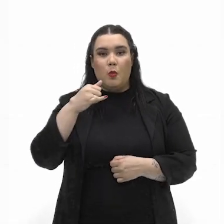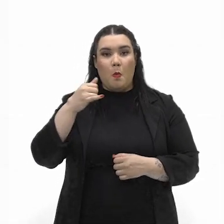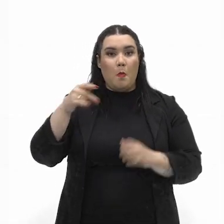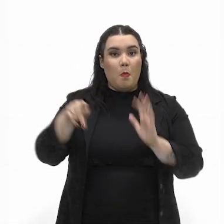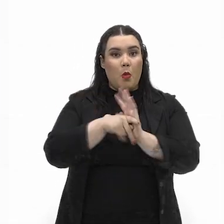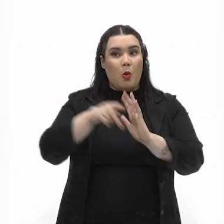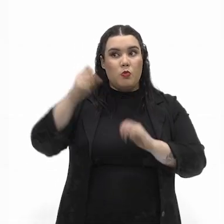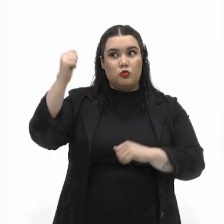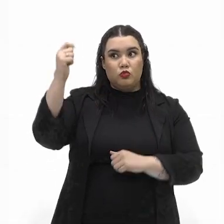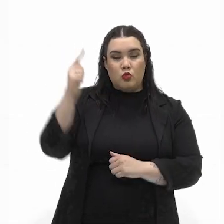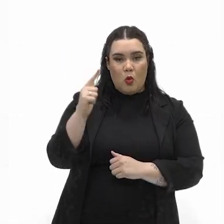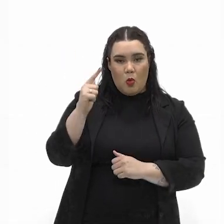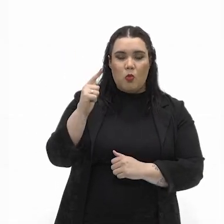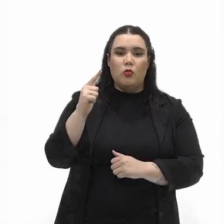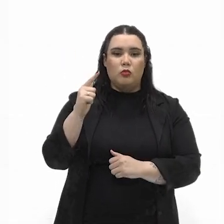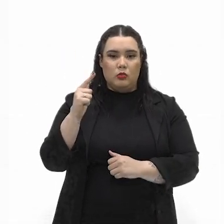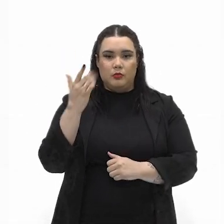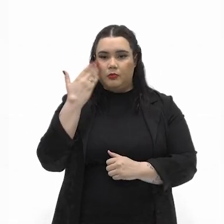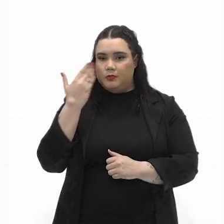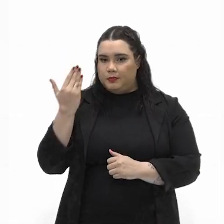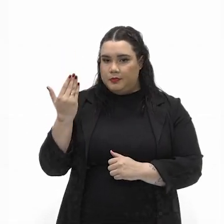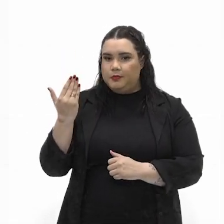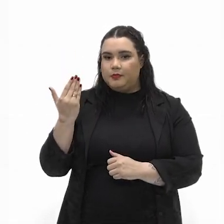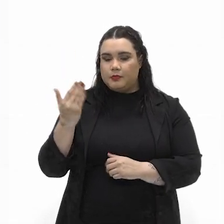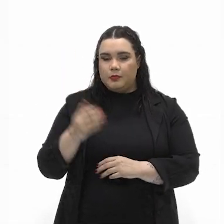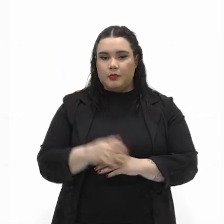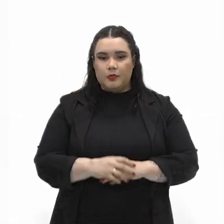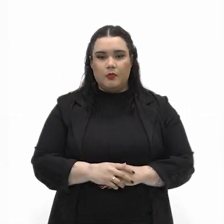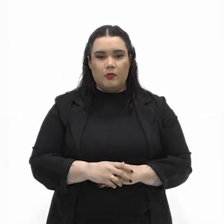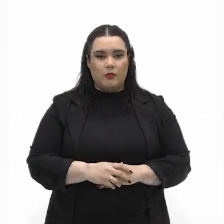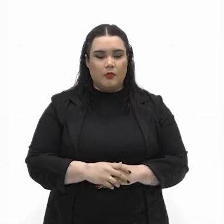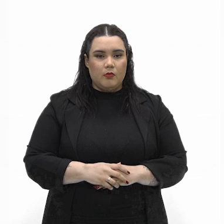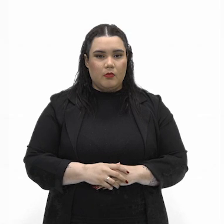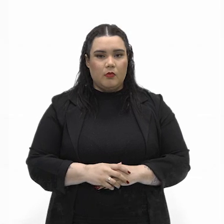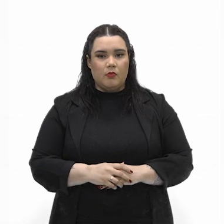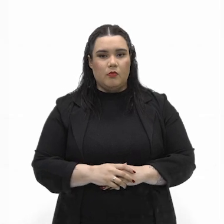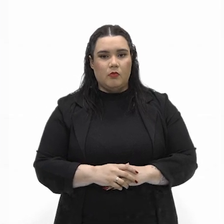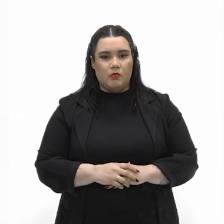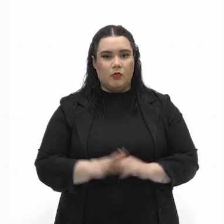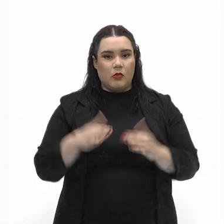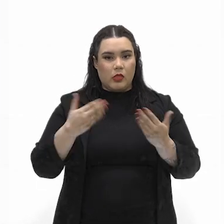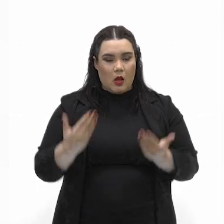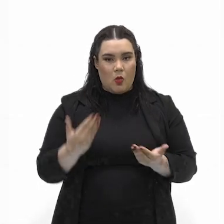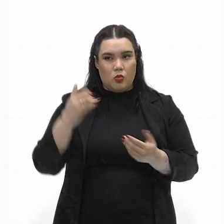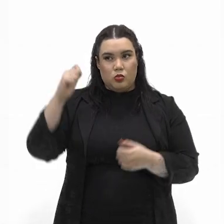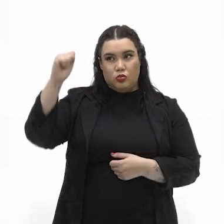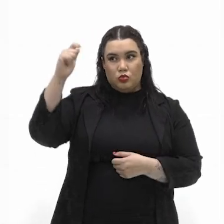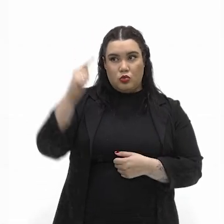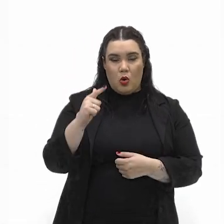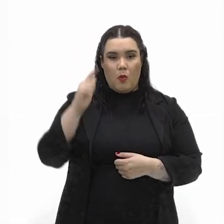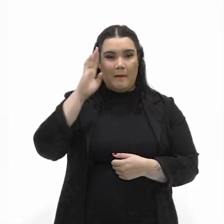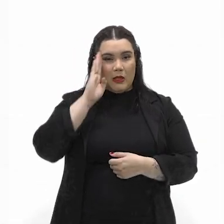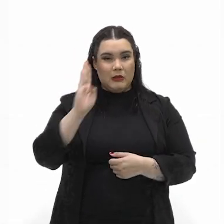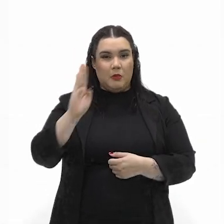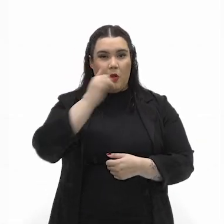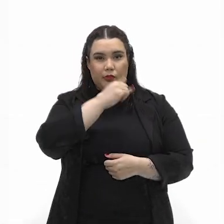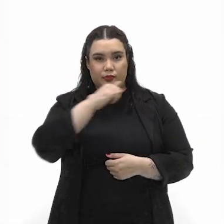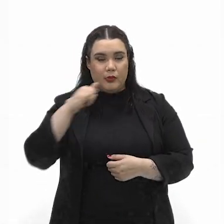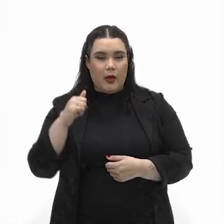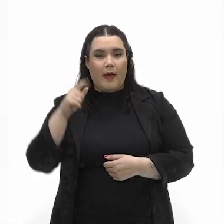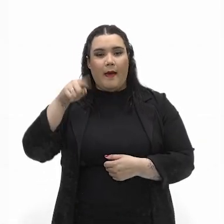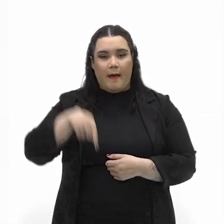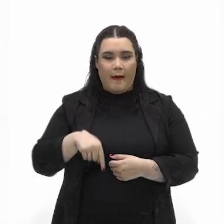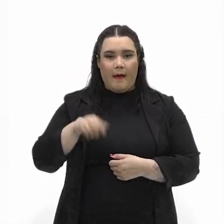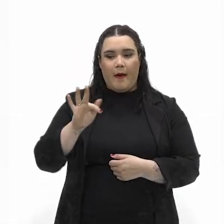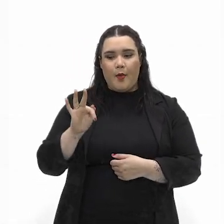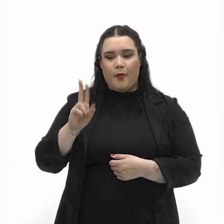tá? No Sol, a principal fonte de energia vem da fusão, tá? Lá no Sol, então, nós